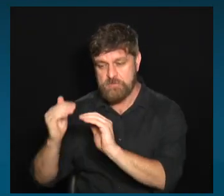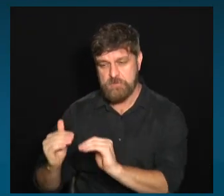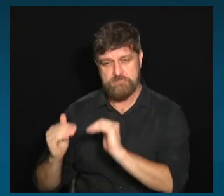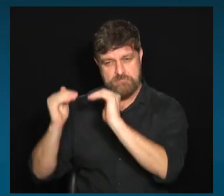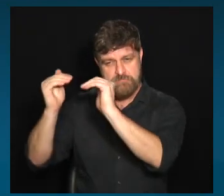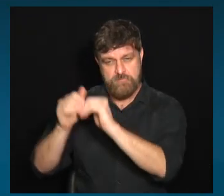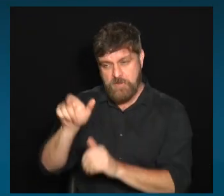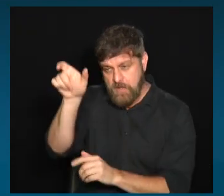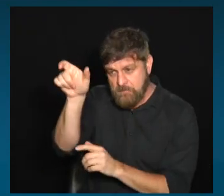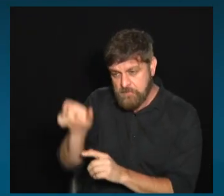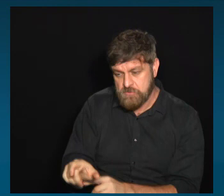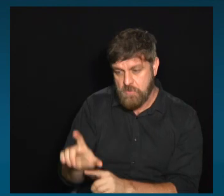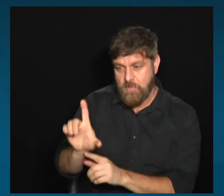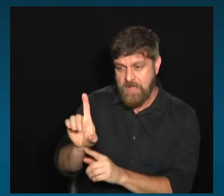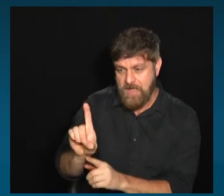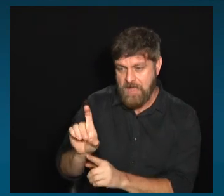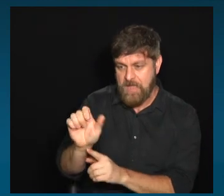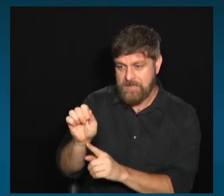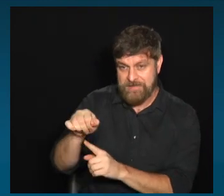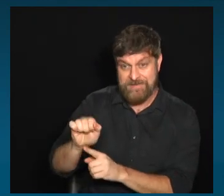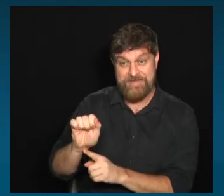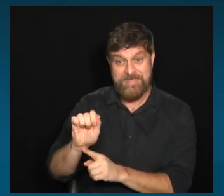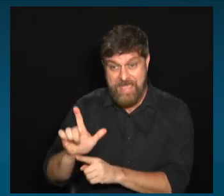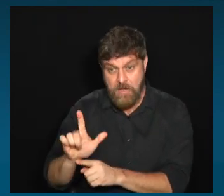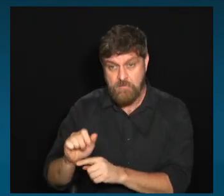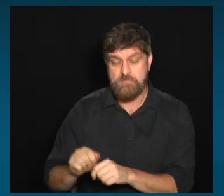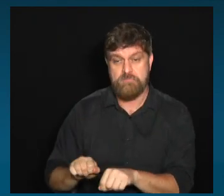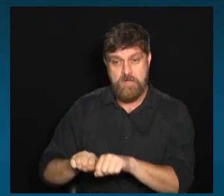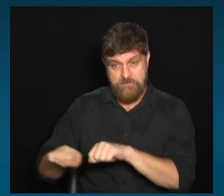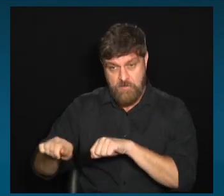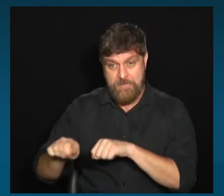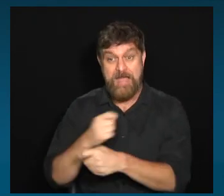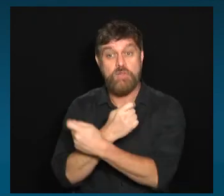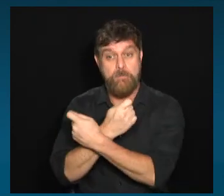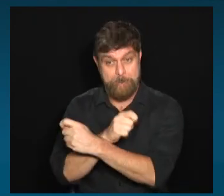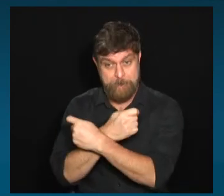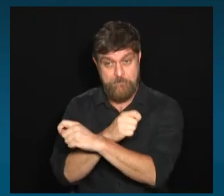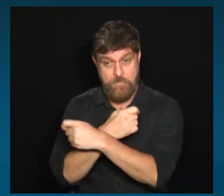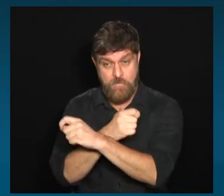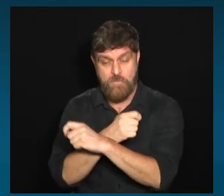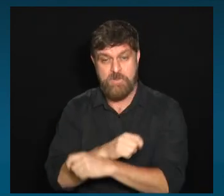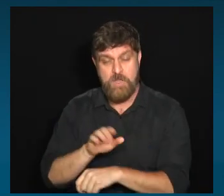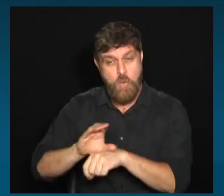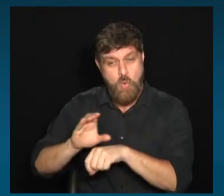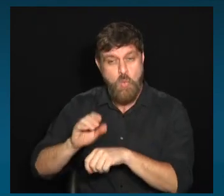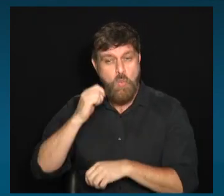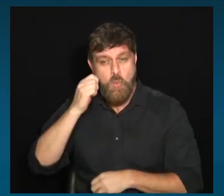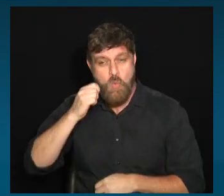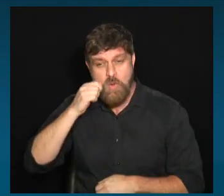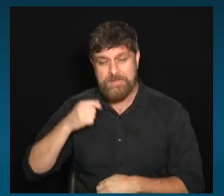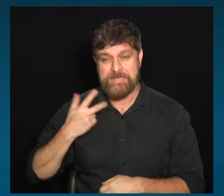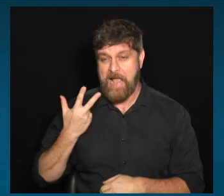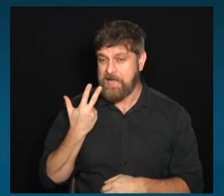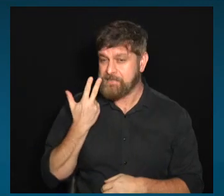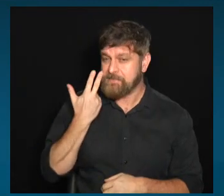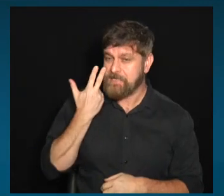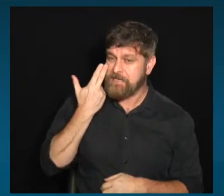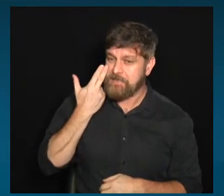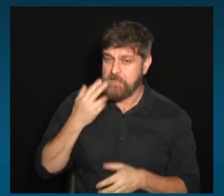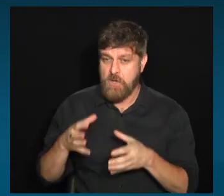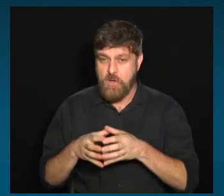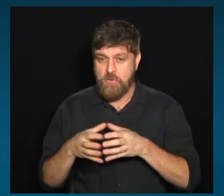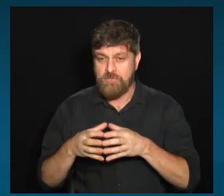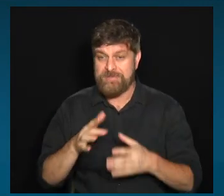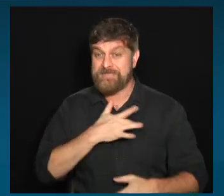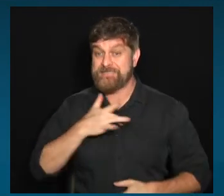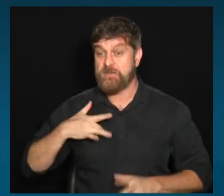Dr. Daniel Bocles. Formado em odontologia pela PUC Campinas, o homenageado é cirurgião dentista da equipe da saúde